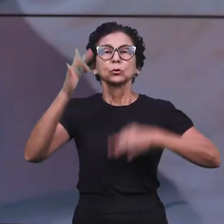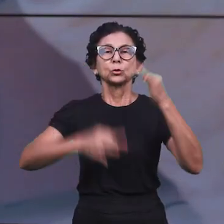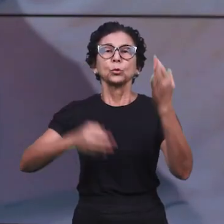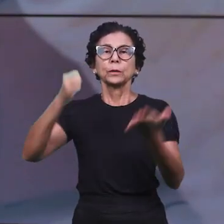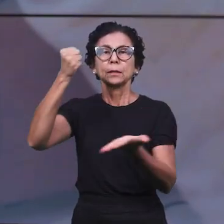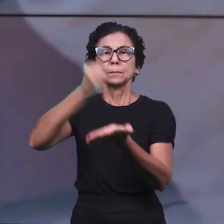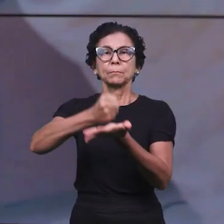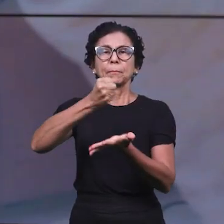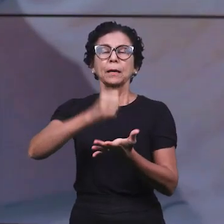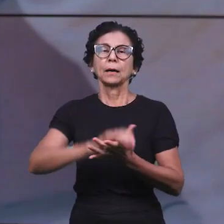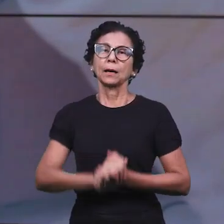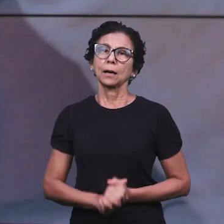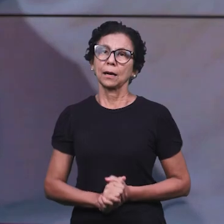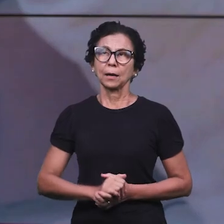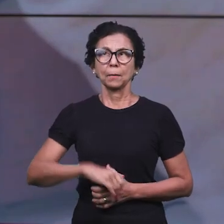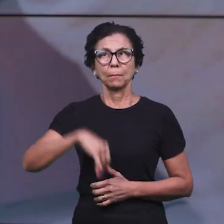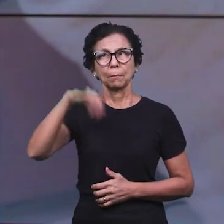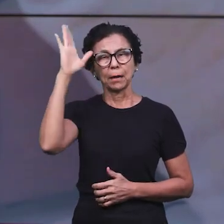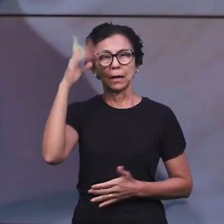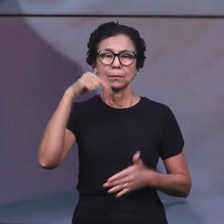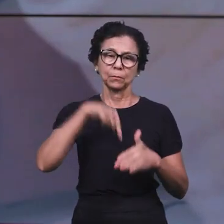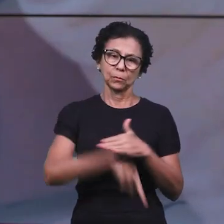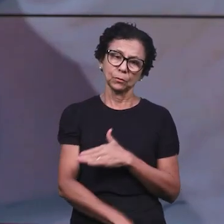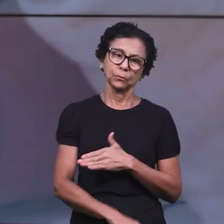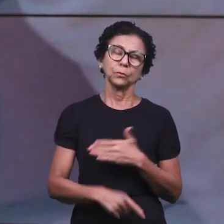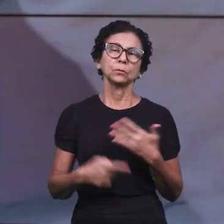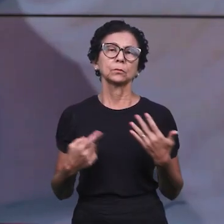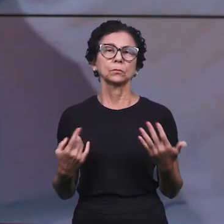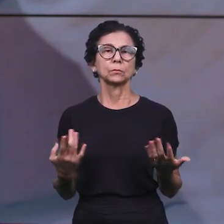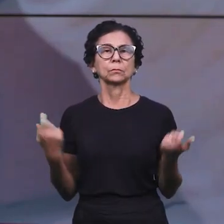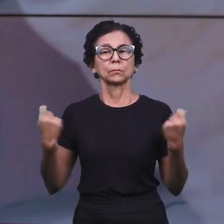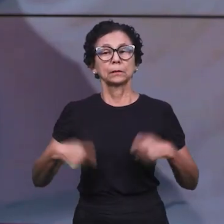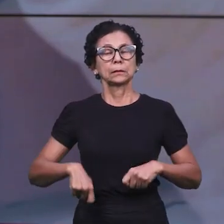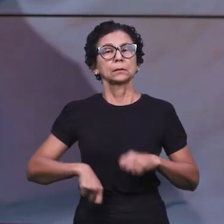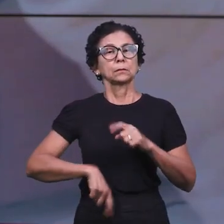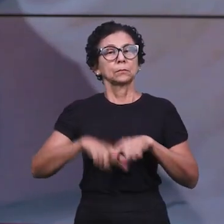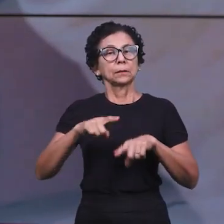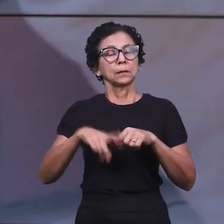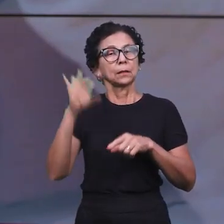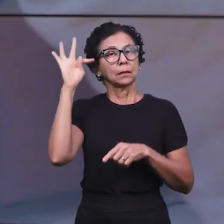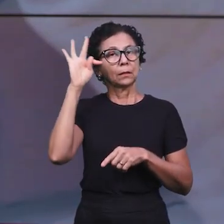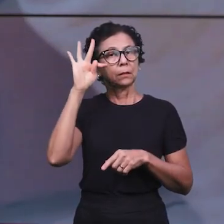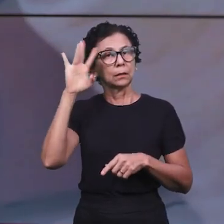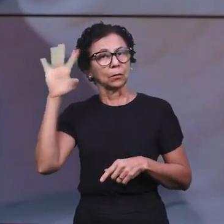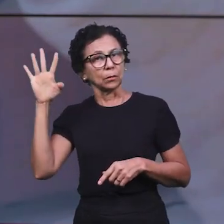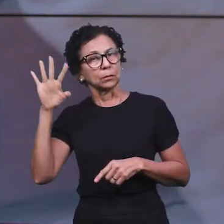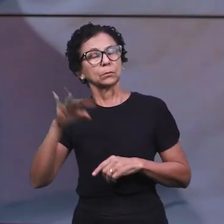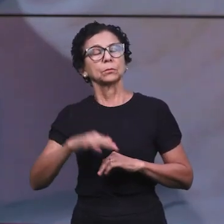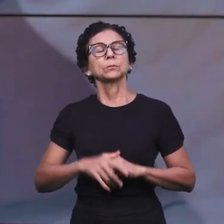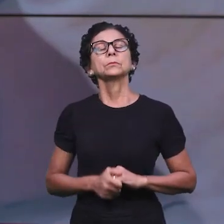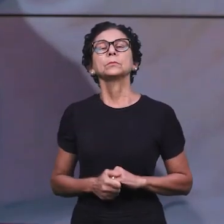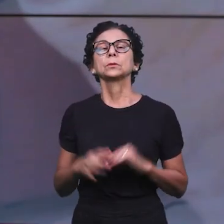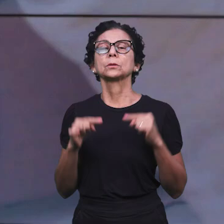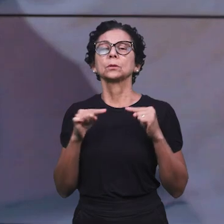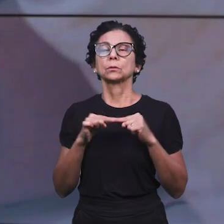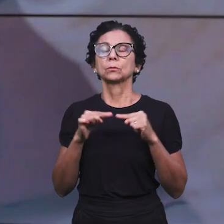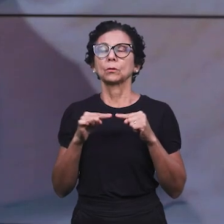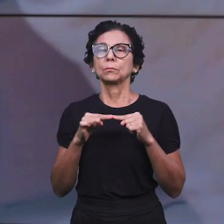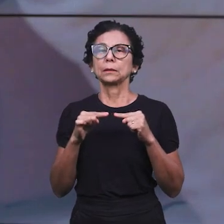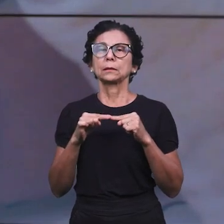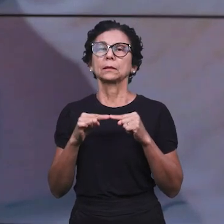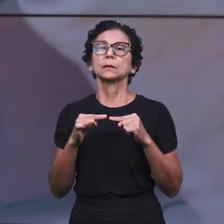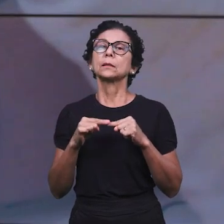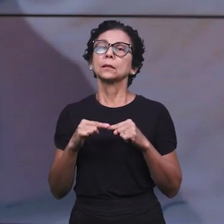é muito maior. Então, você precisa de um material teórico de acordo com aquele concurso que você está